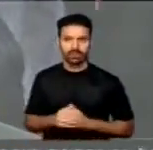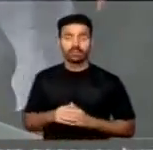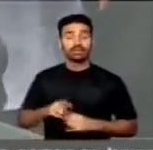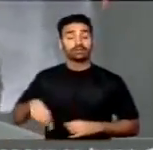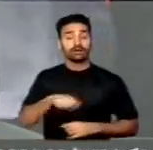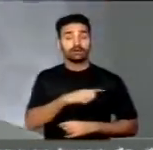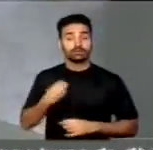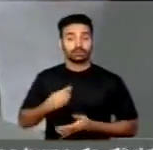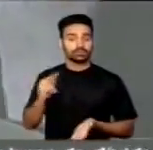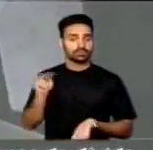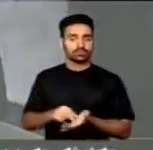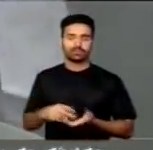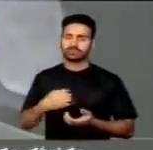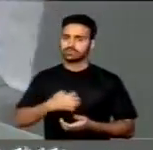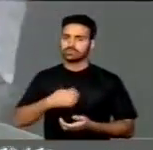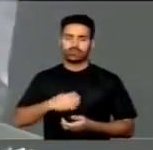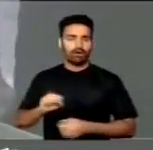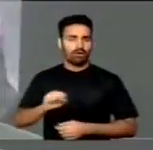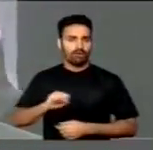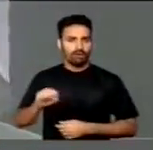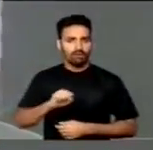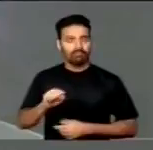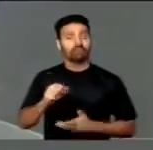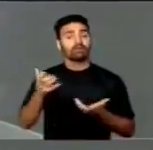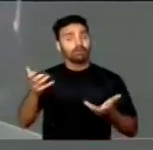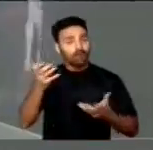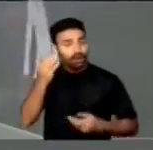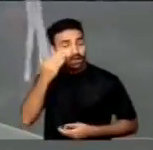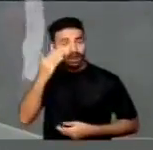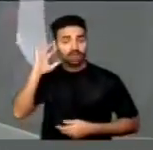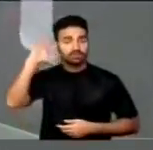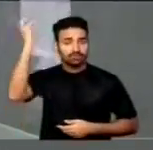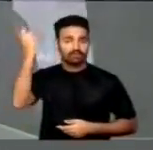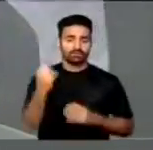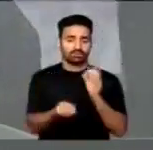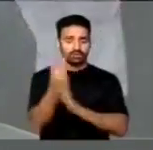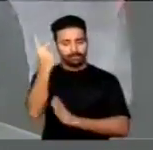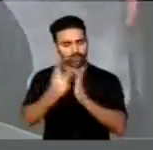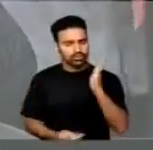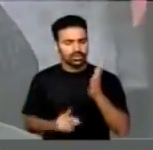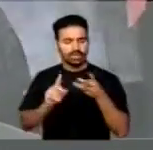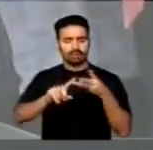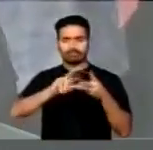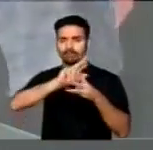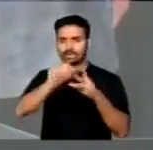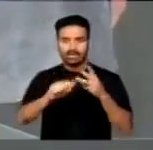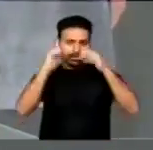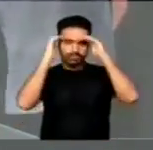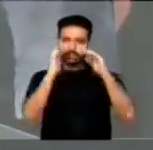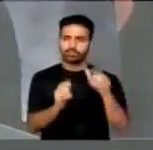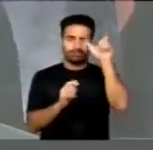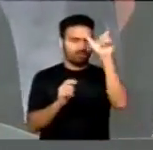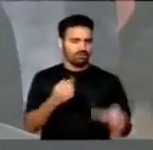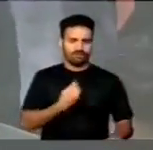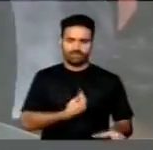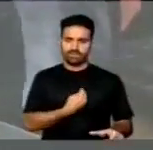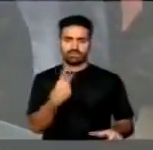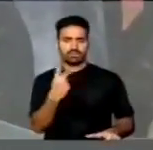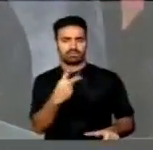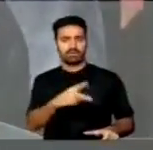aqui indignadas, querendo solução, política pública, respeito à integridade